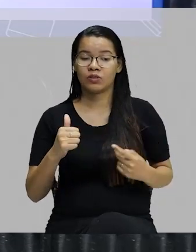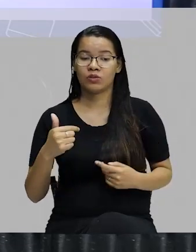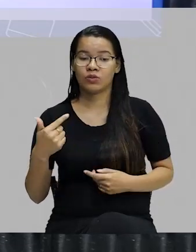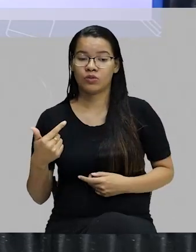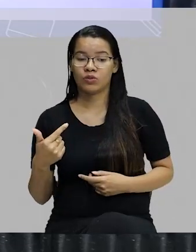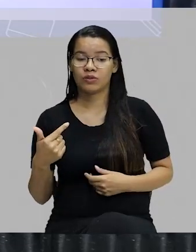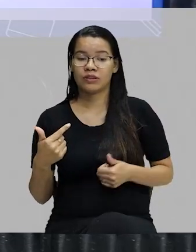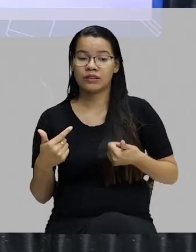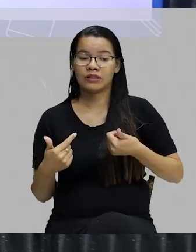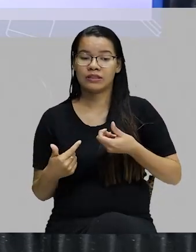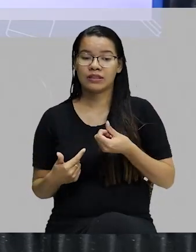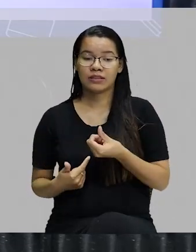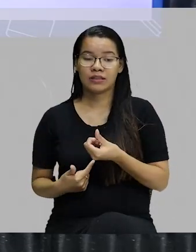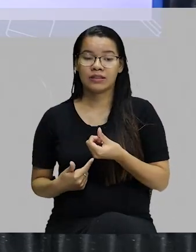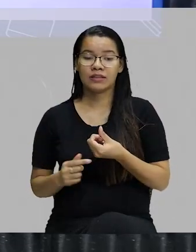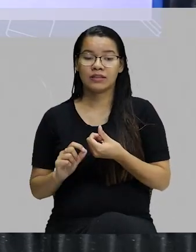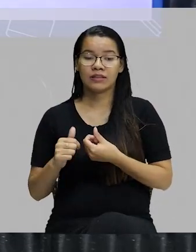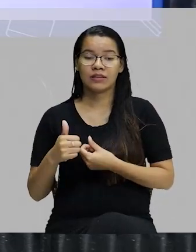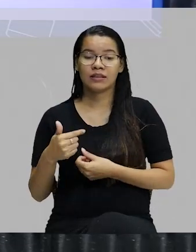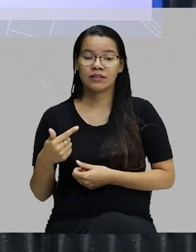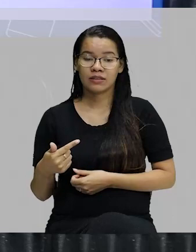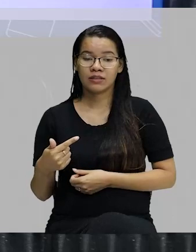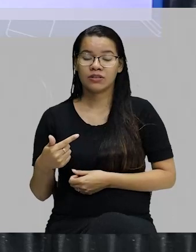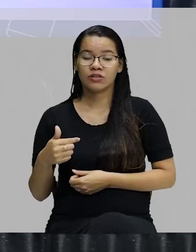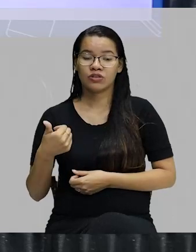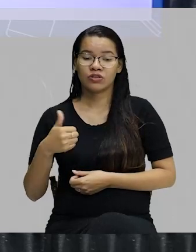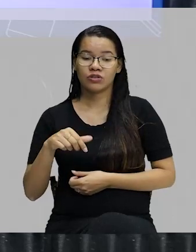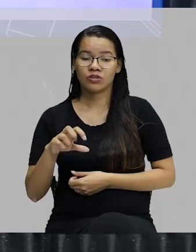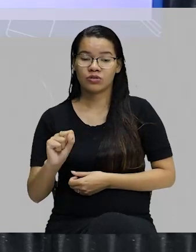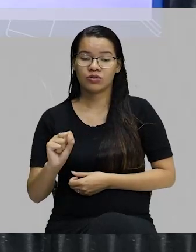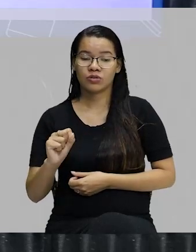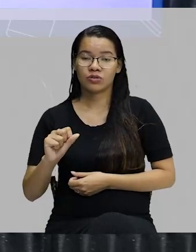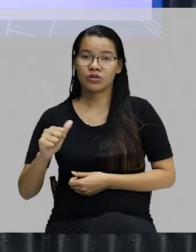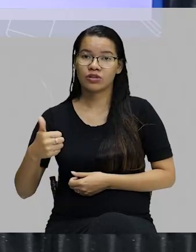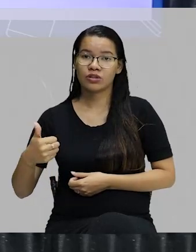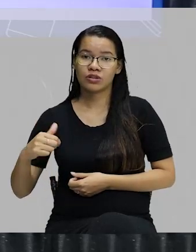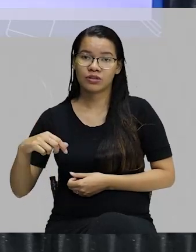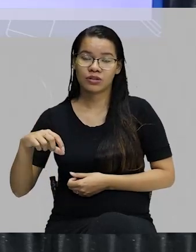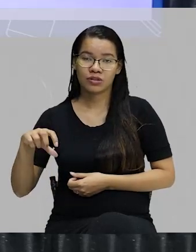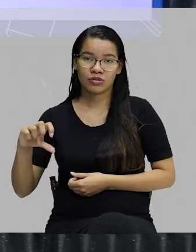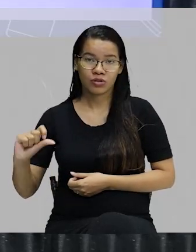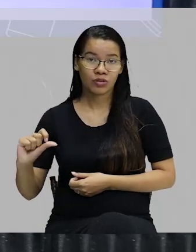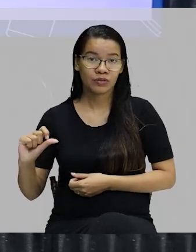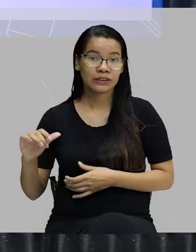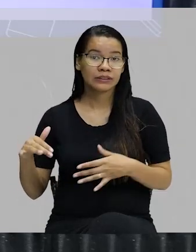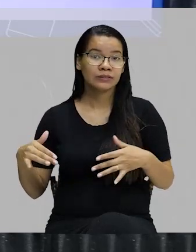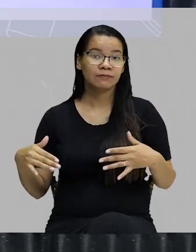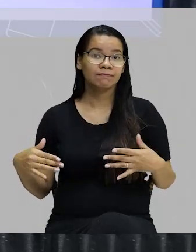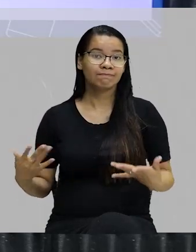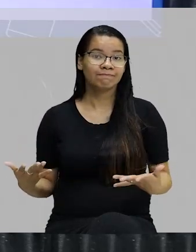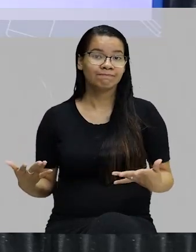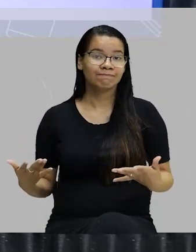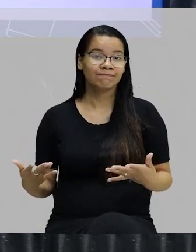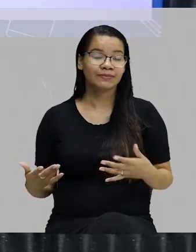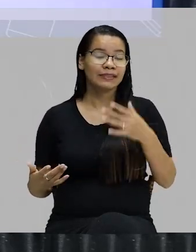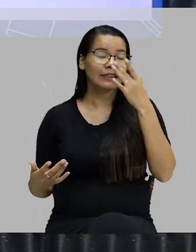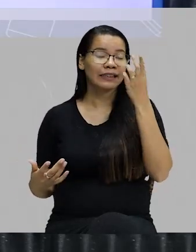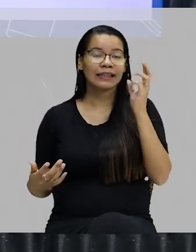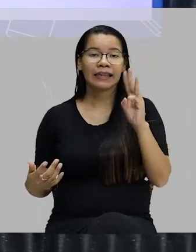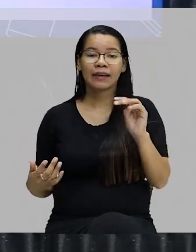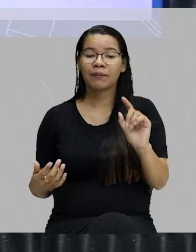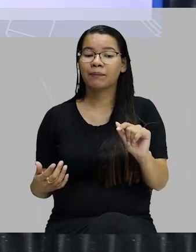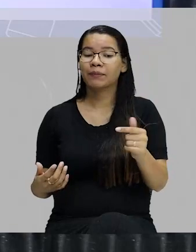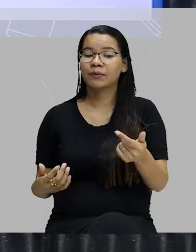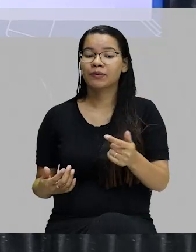12, 16, 17, 18, 19 e agora quem é o